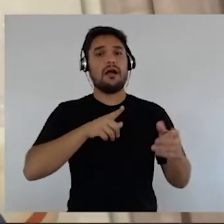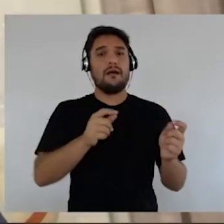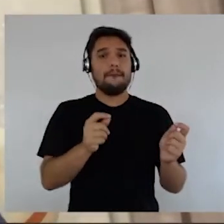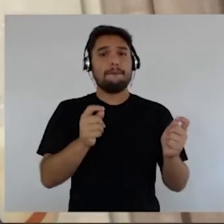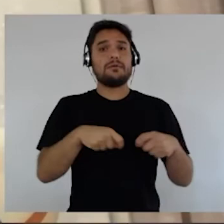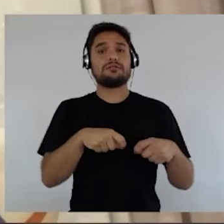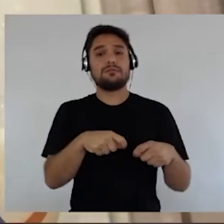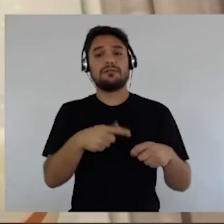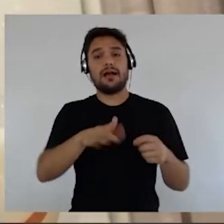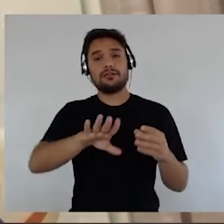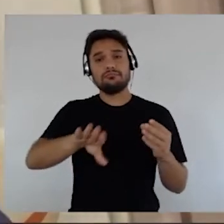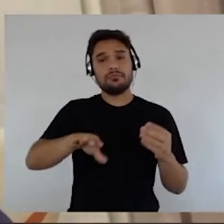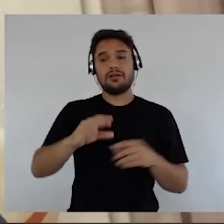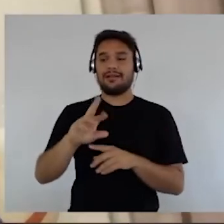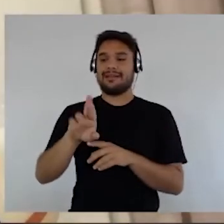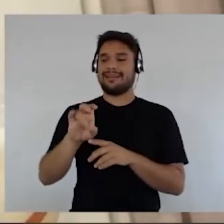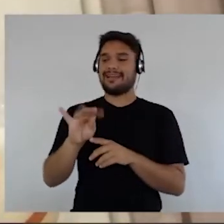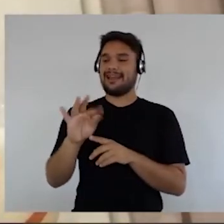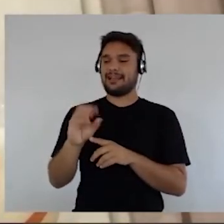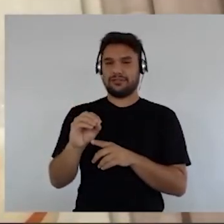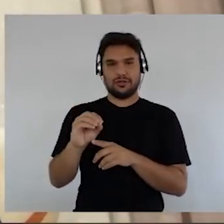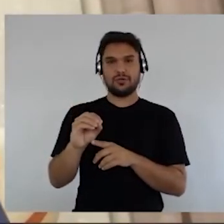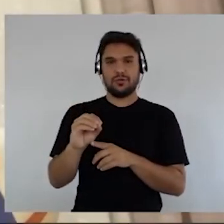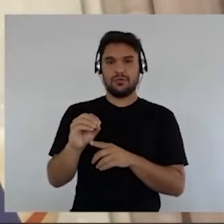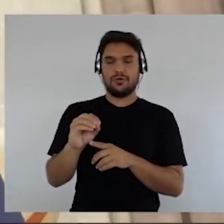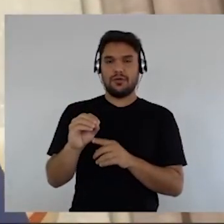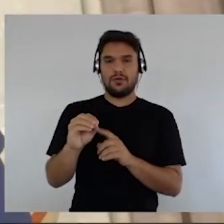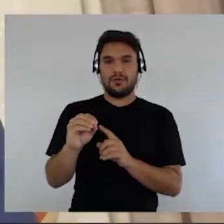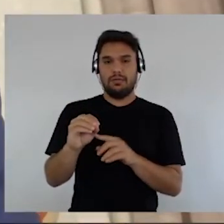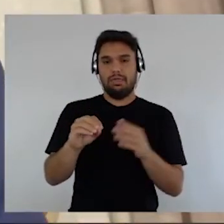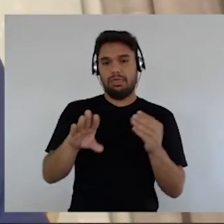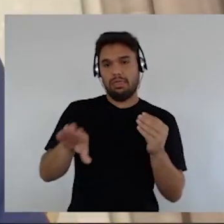de inclusão dos créditos constituídos